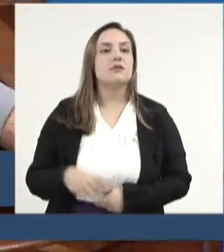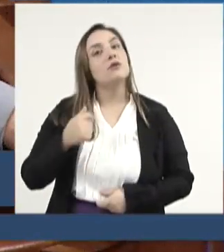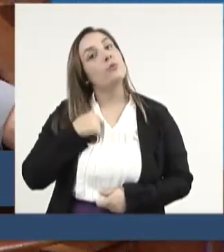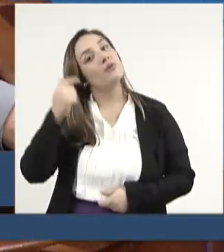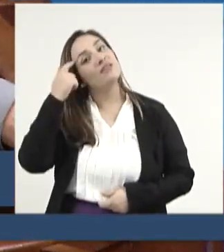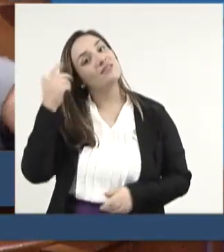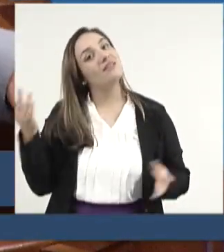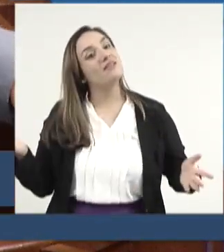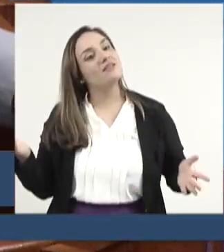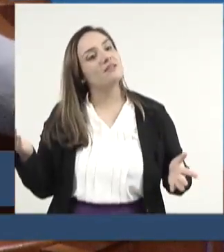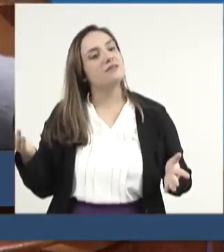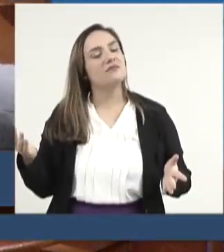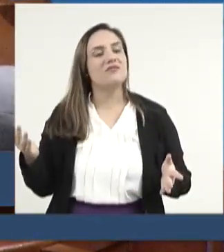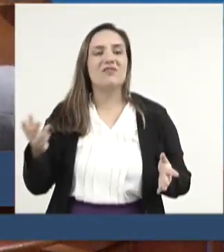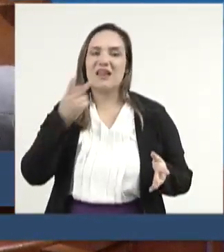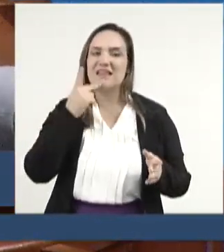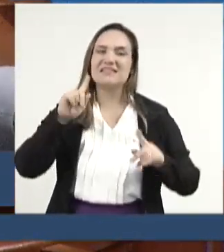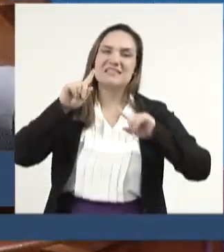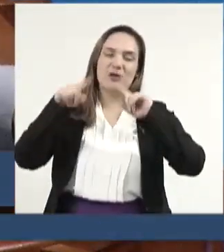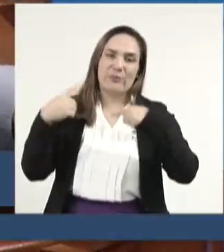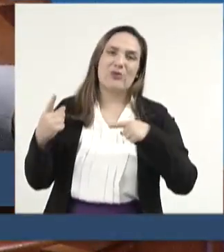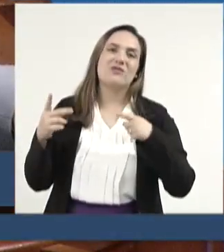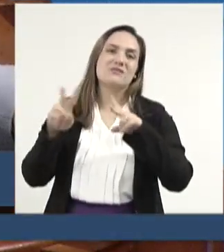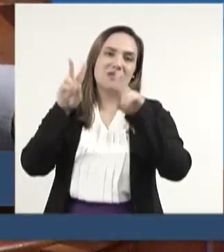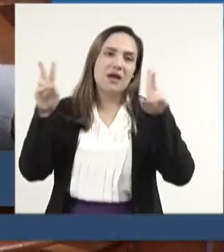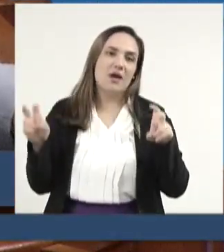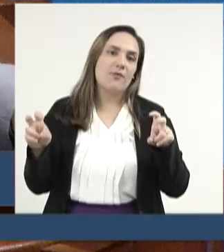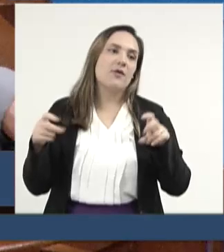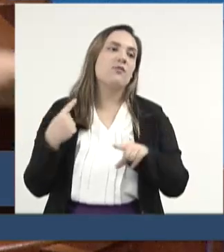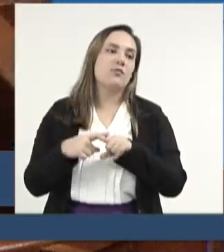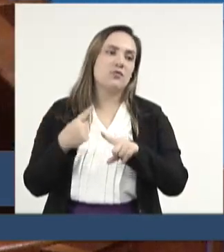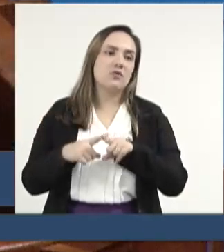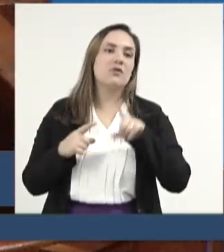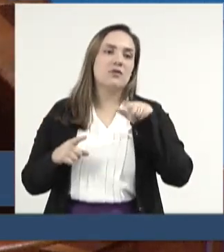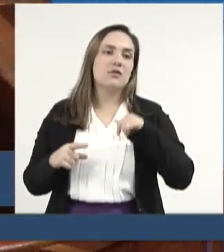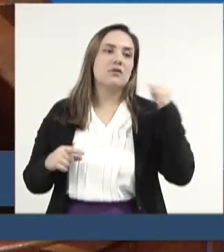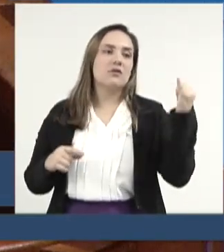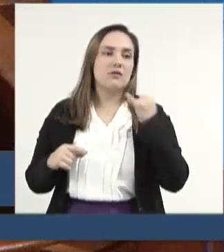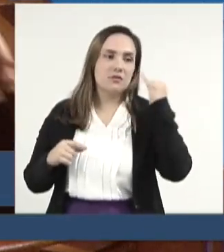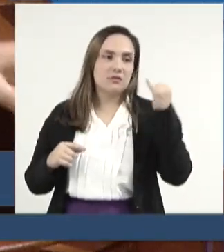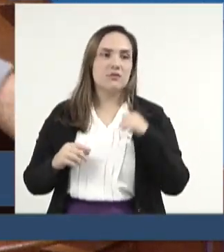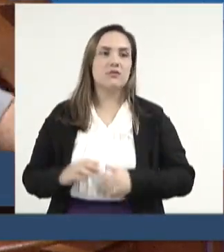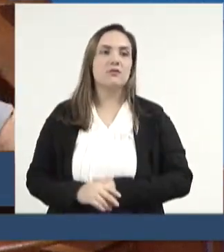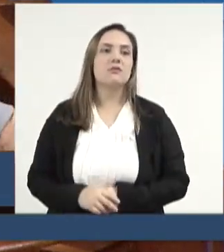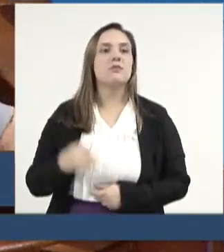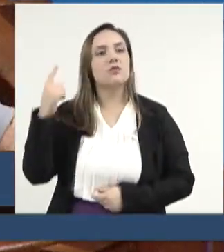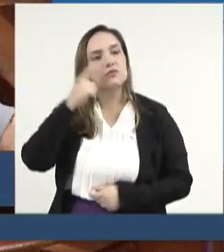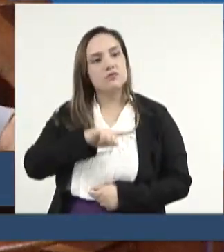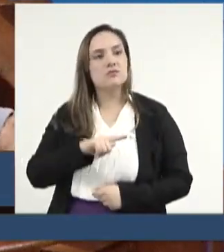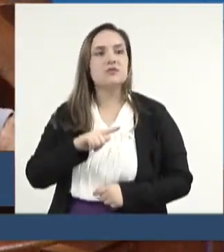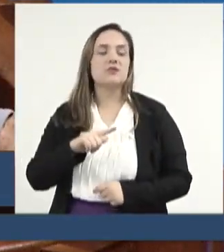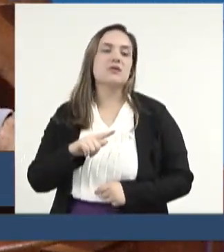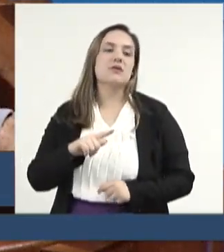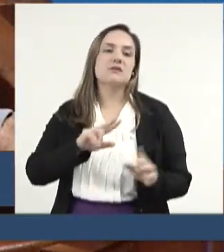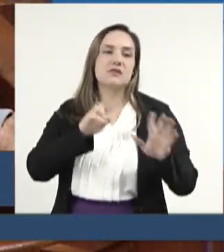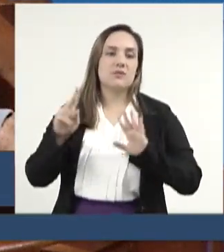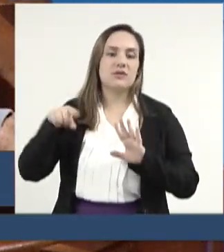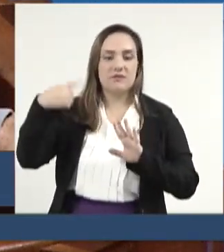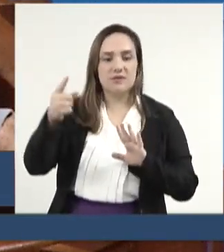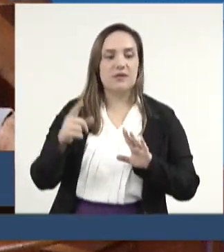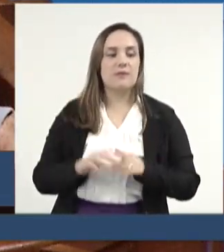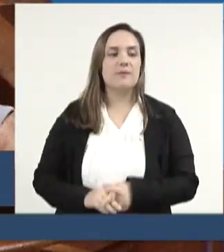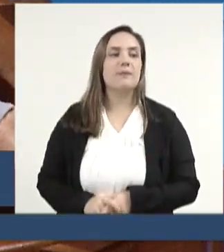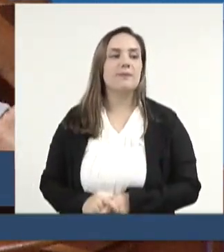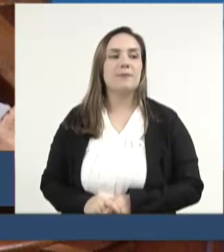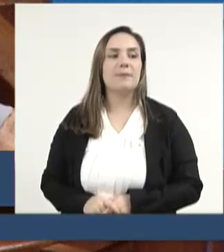pensei em deixar para tratar desse assunto que é de tamanha relevância para a próxima semana, na